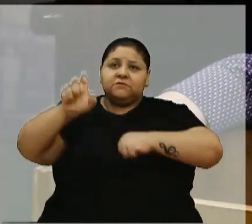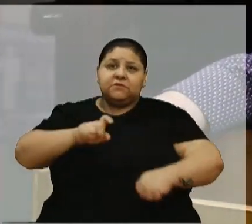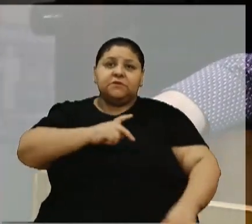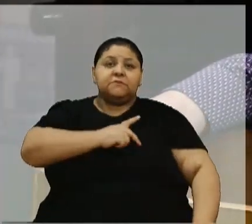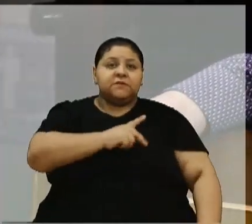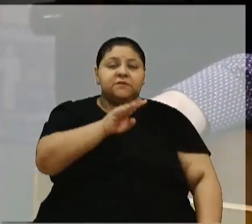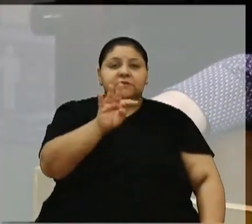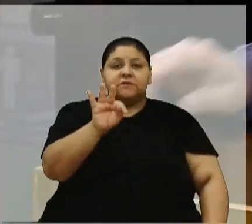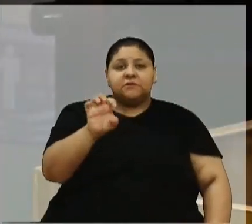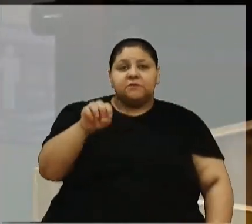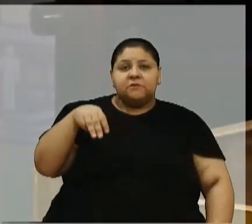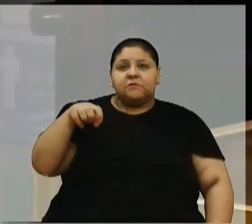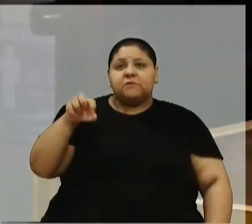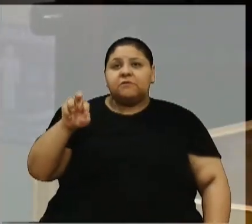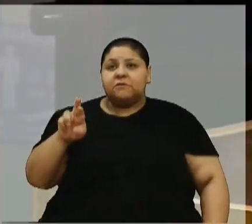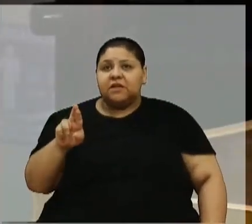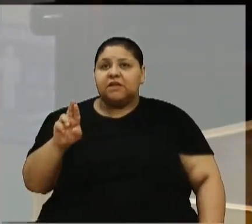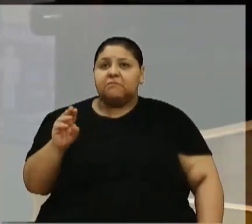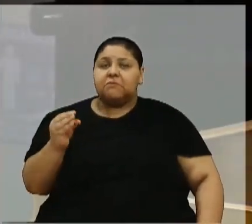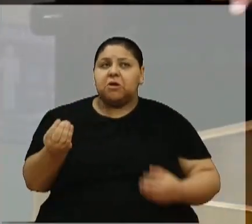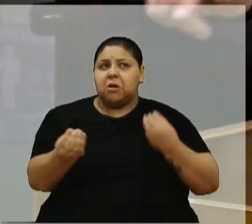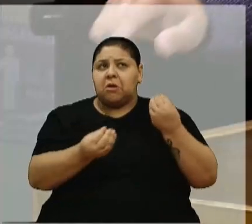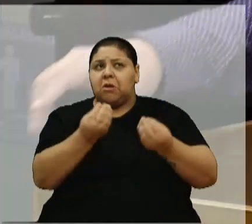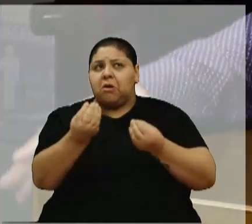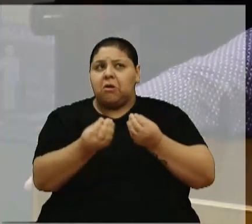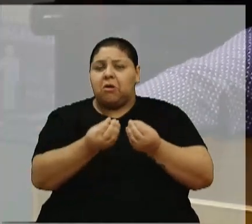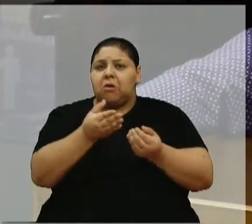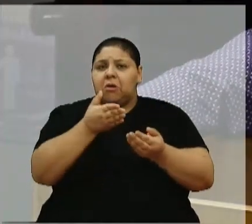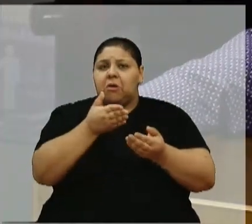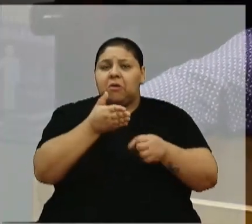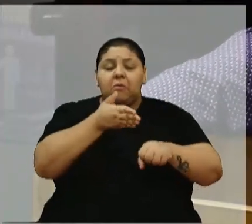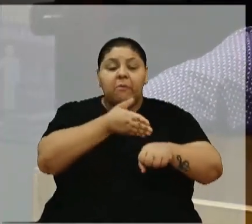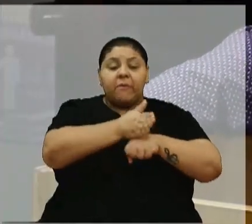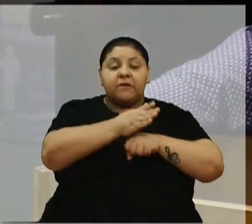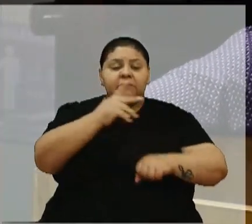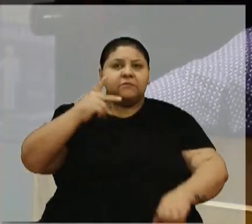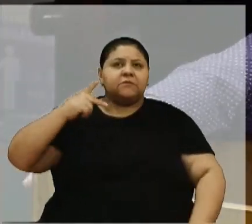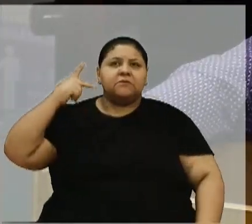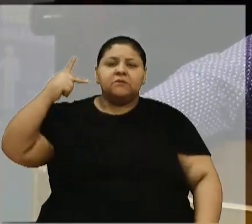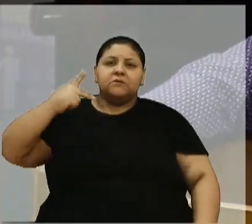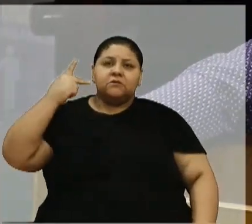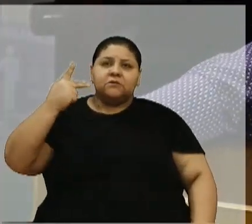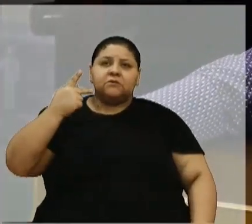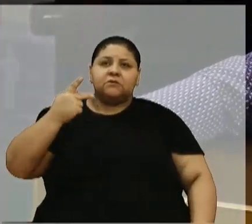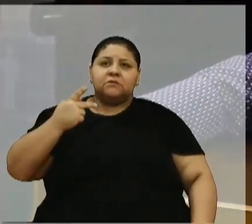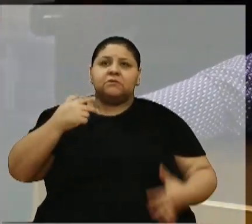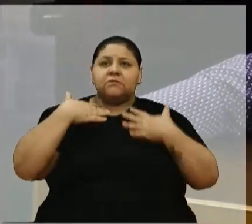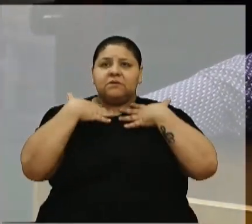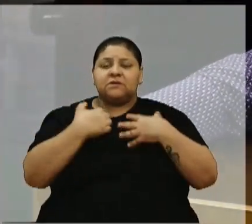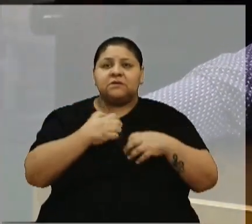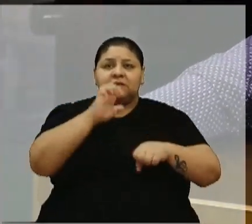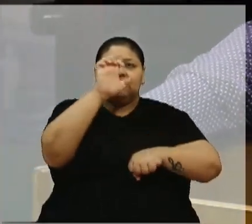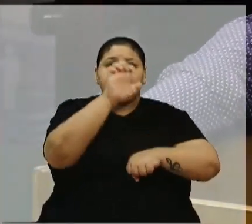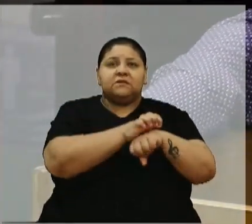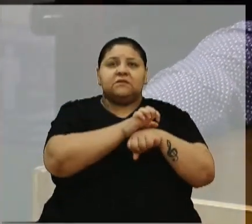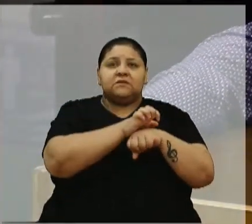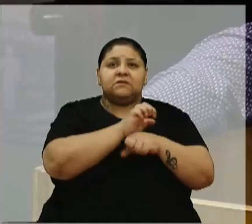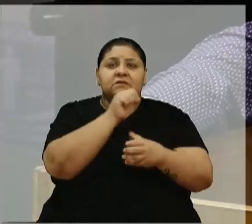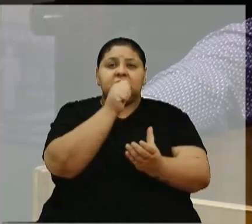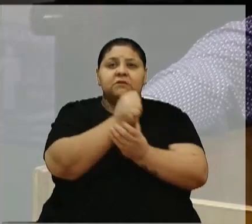Temer, com uma participação na política na Secretaria Estadual de Segurança Pública do Estado de